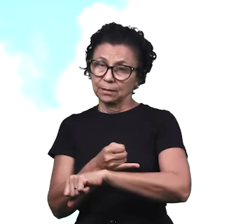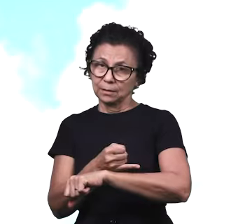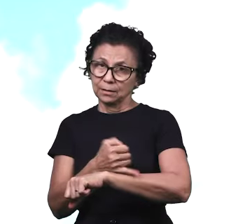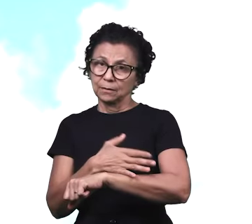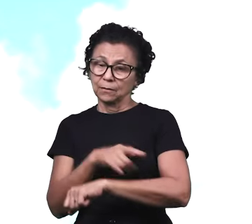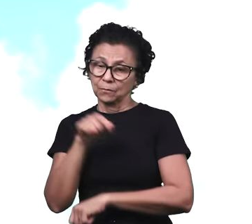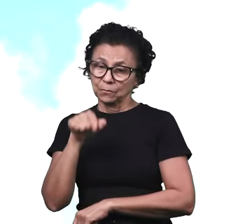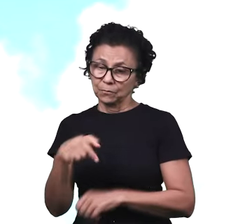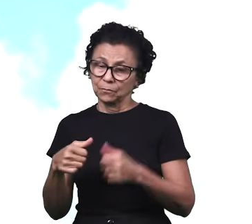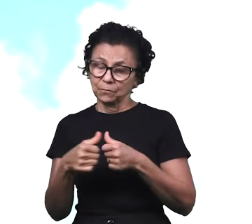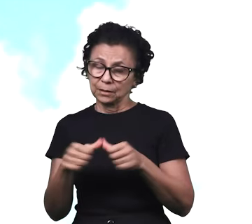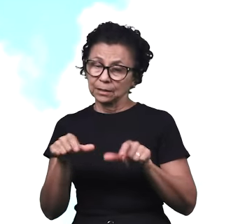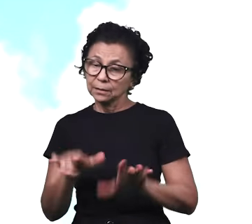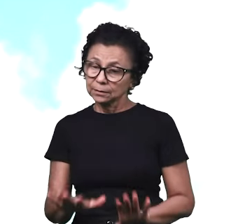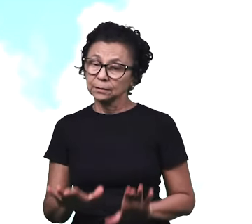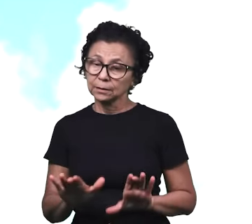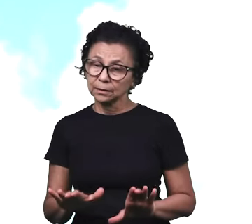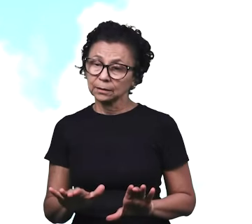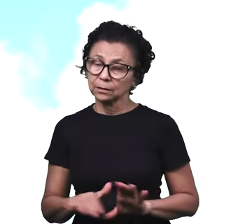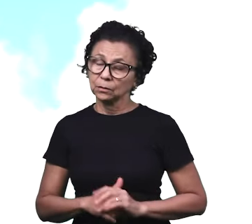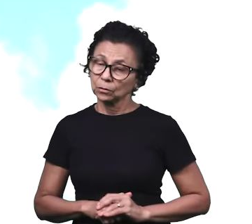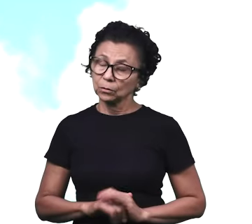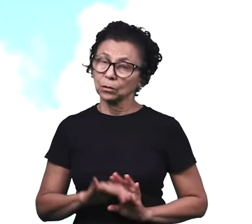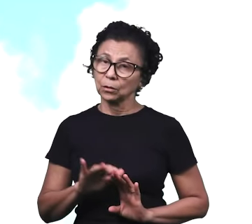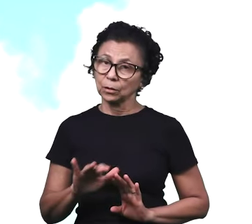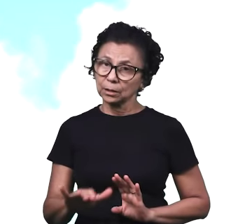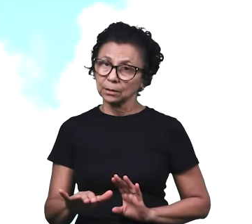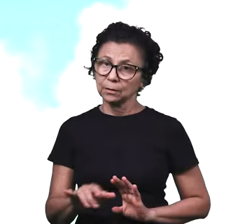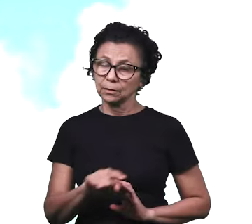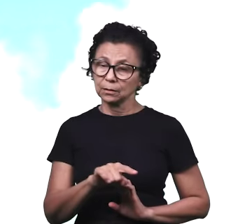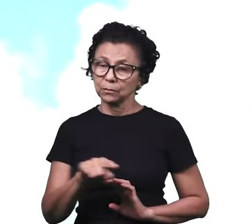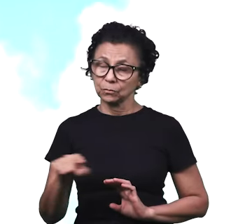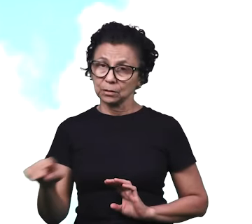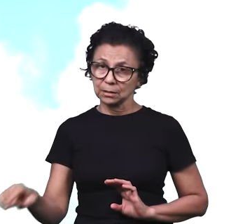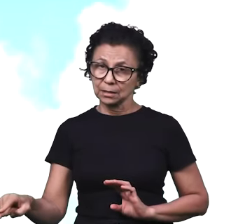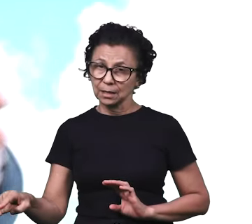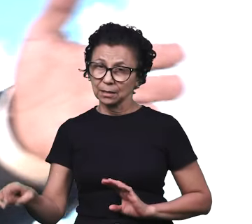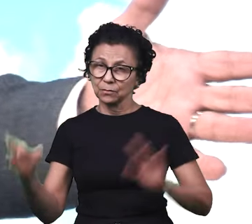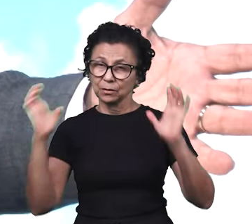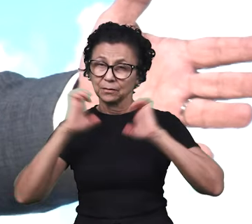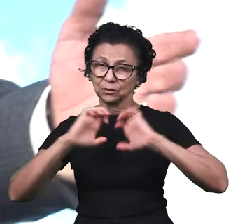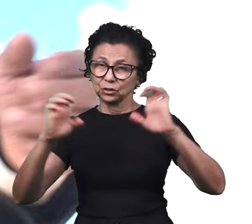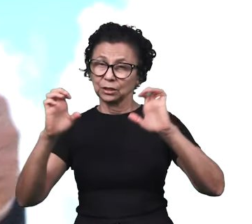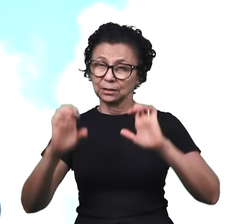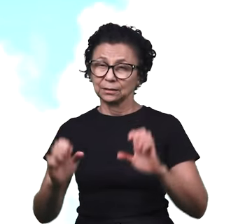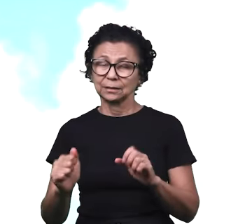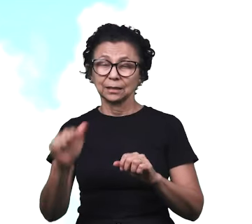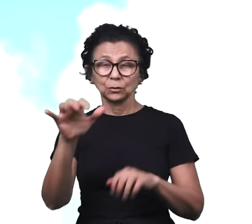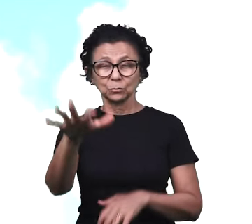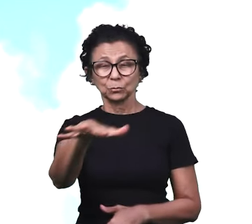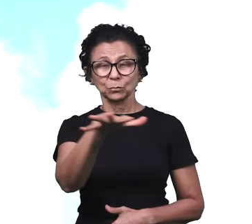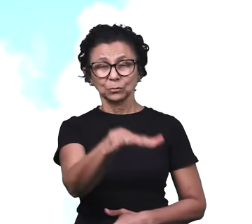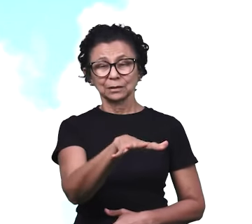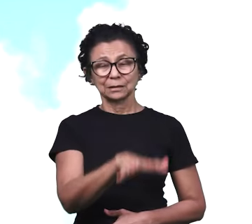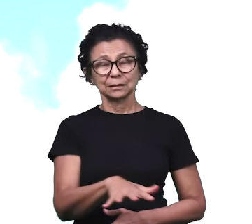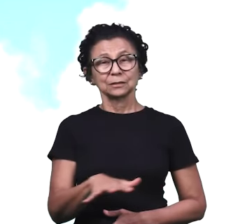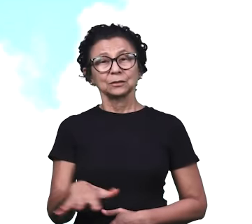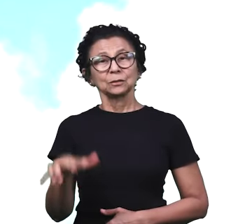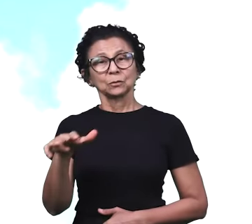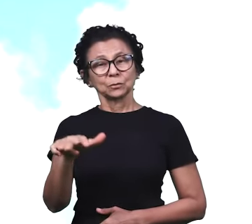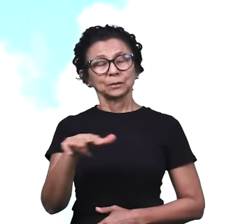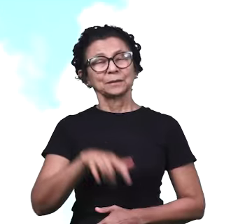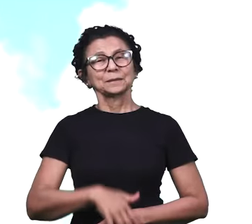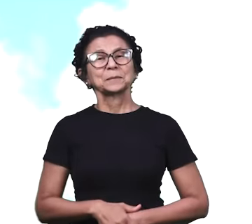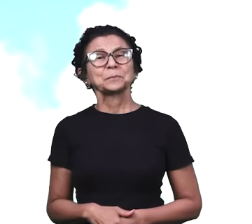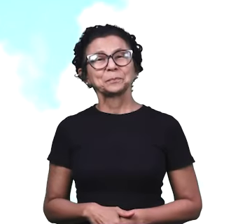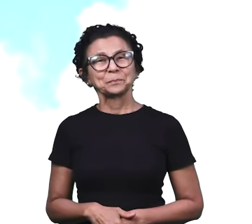vai começar em Jerusalém, Judéia, Samaria, até os confins da terra. Nós estamos aqui comemorando